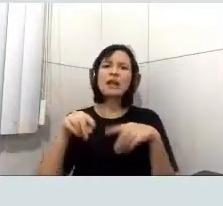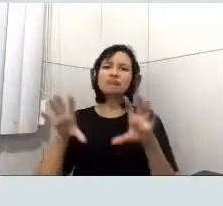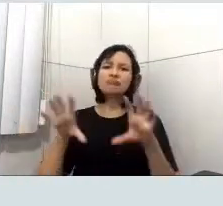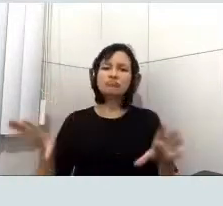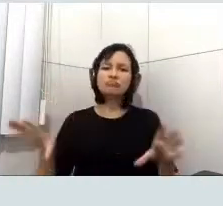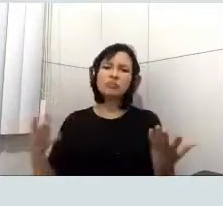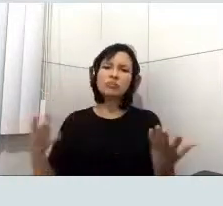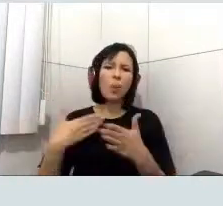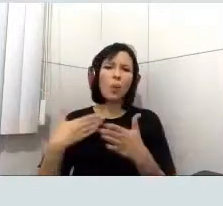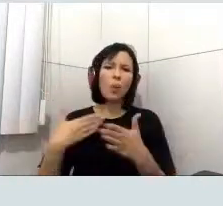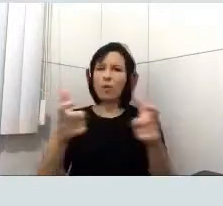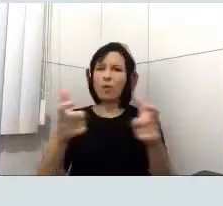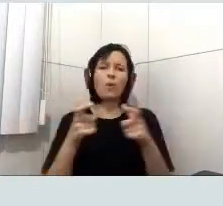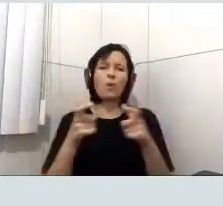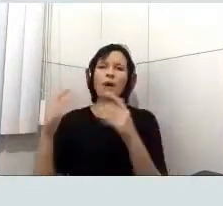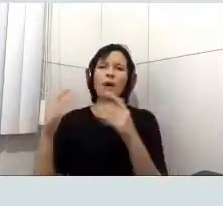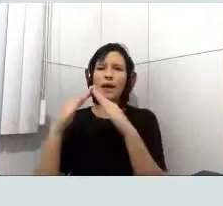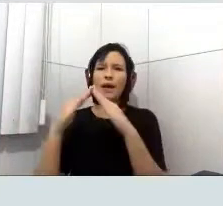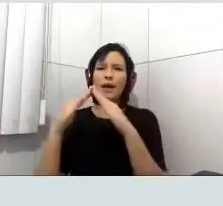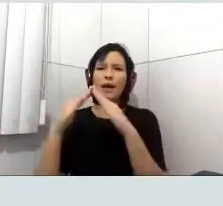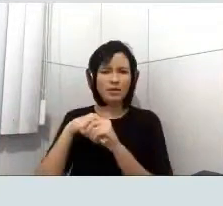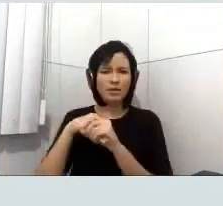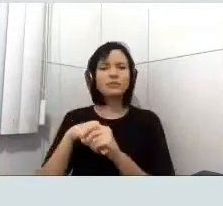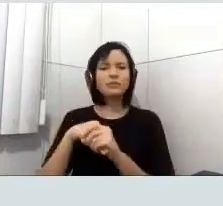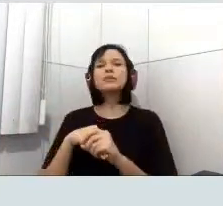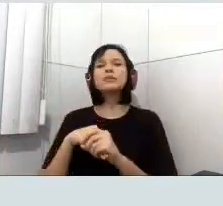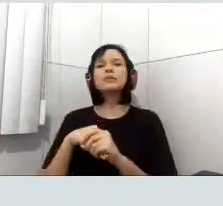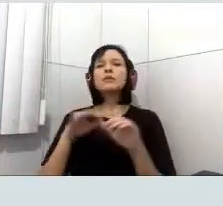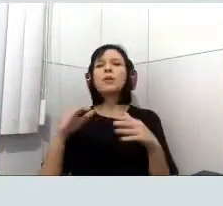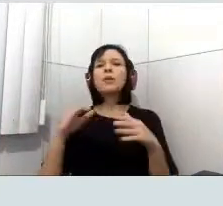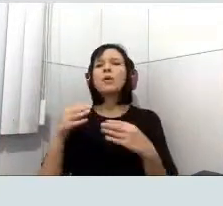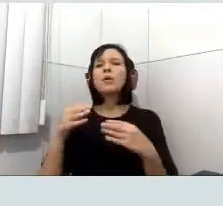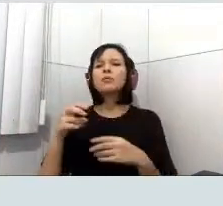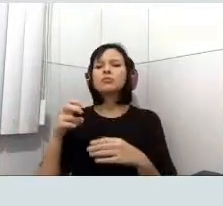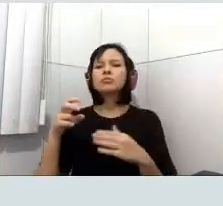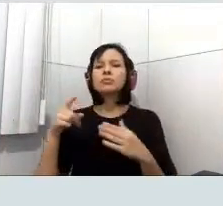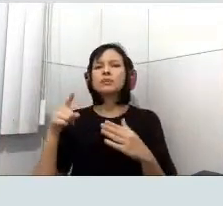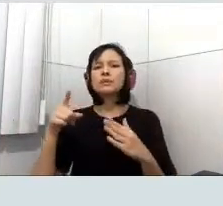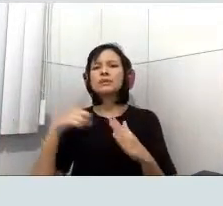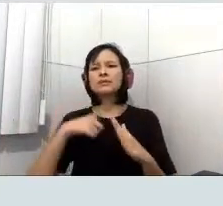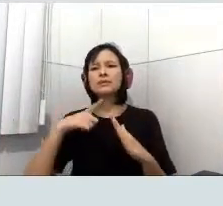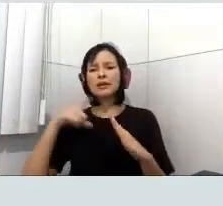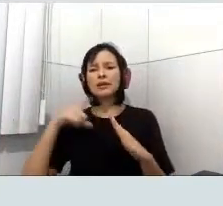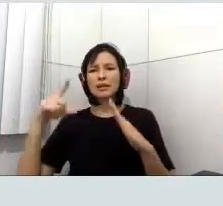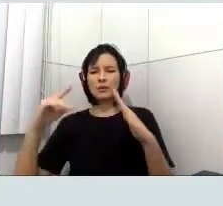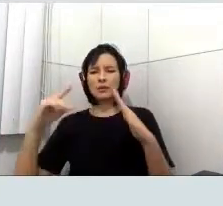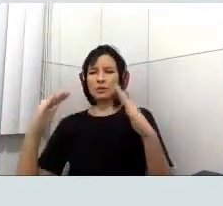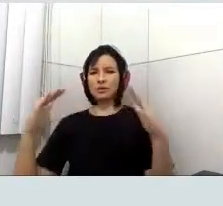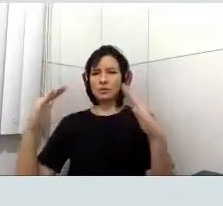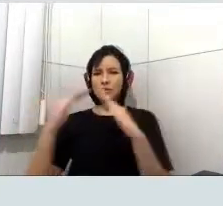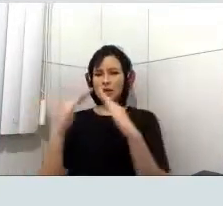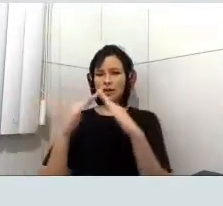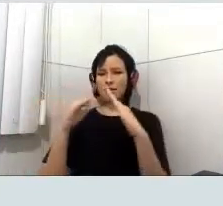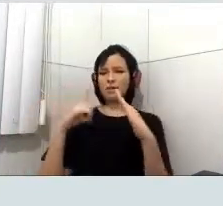dentro de casa, olhem para um cantinho da parede da casa de